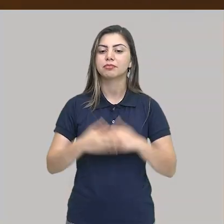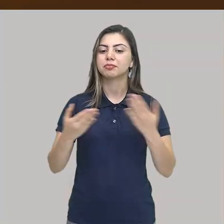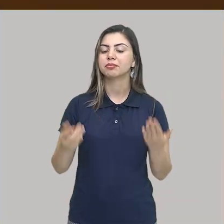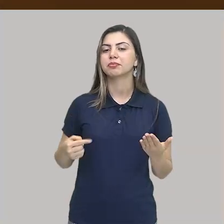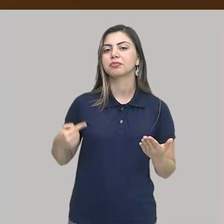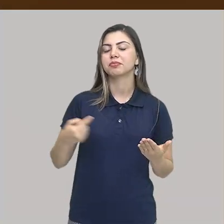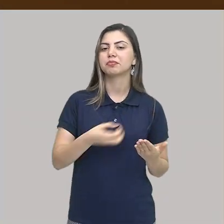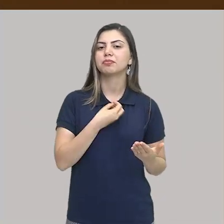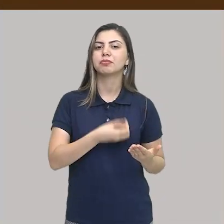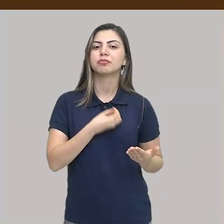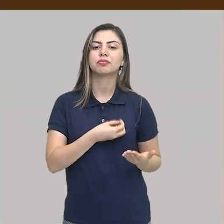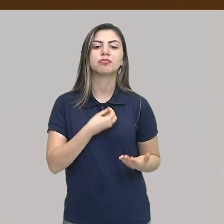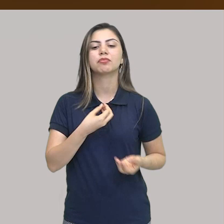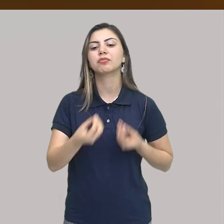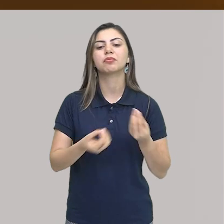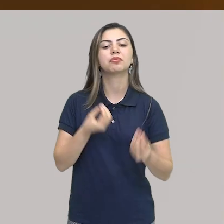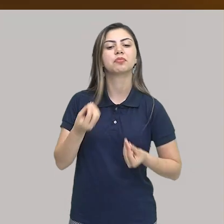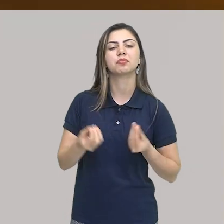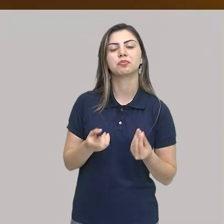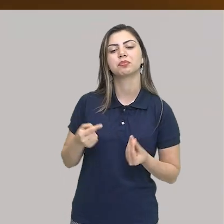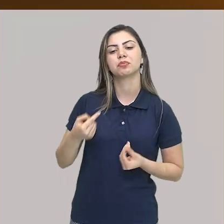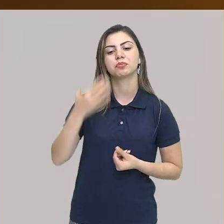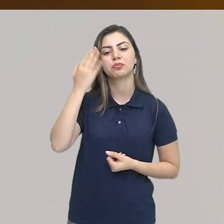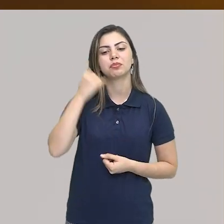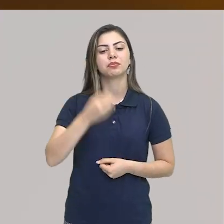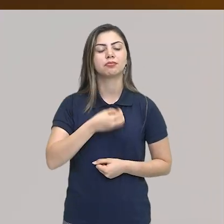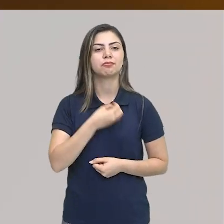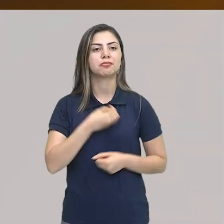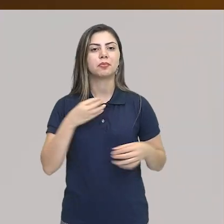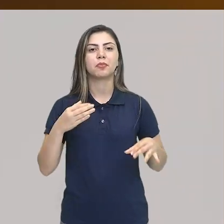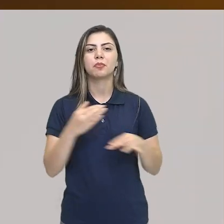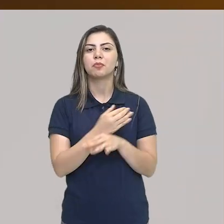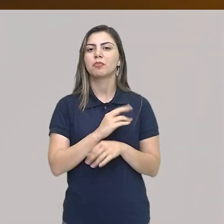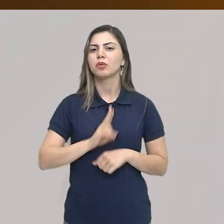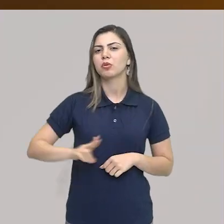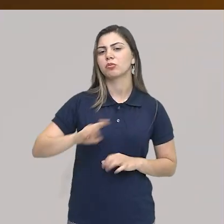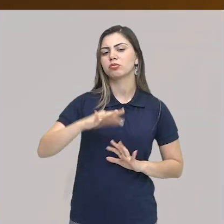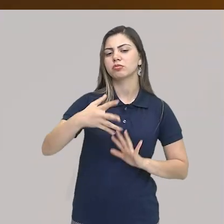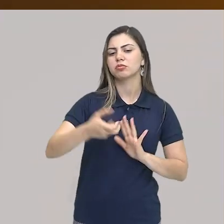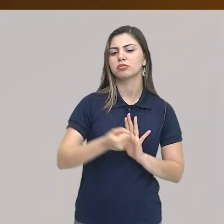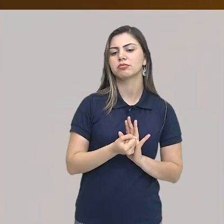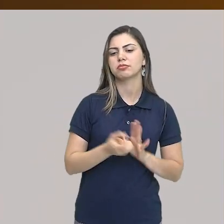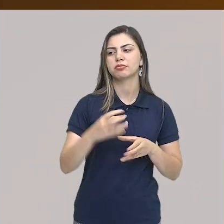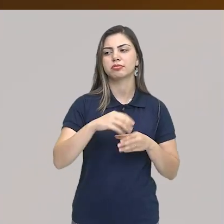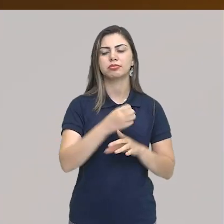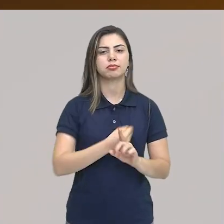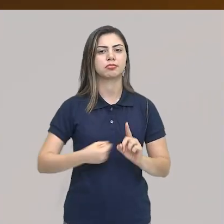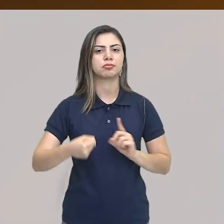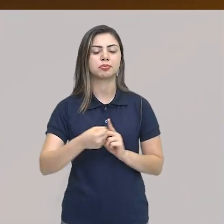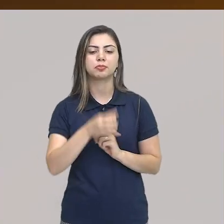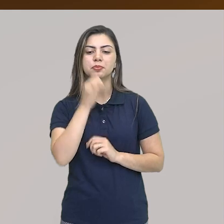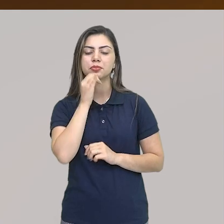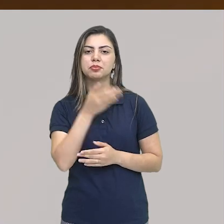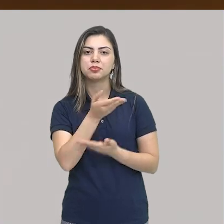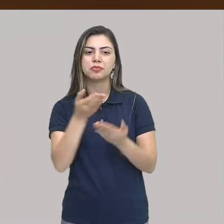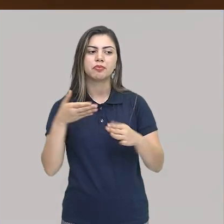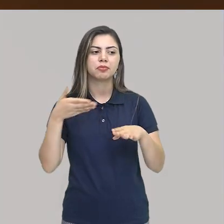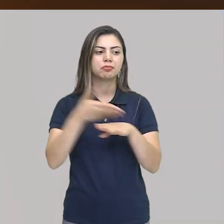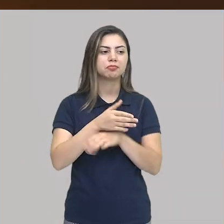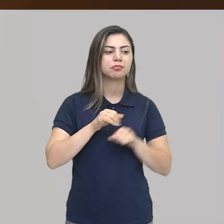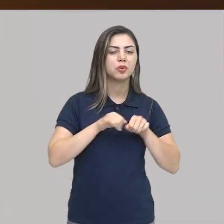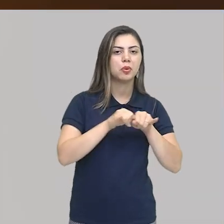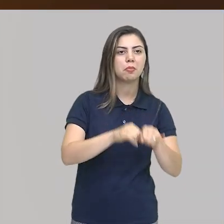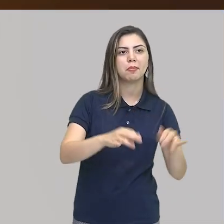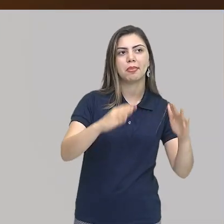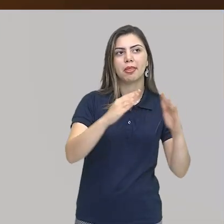A vida, ela é preenchida, ela está completa de símbolos na nossa sociedade. Quando você chega no comércio, chega numa